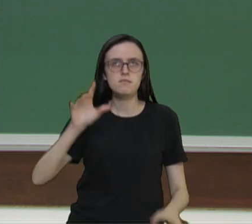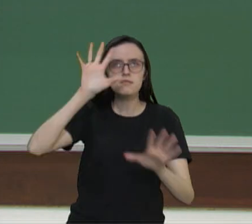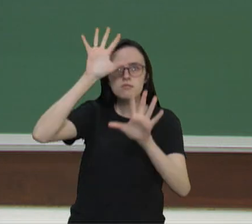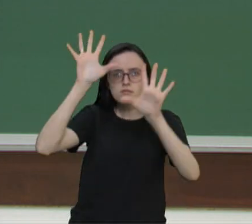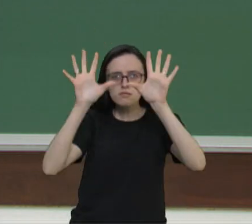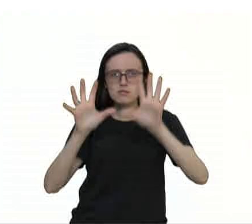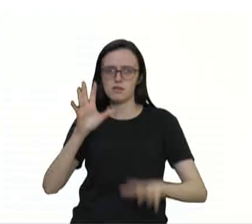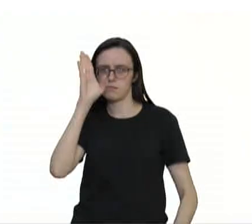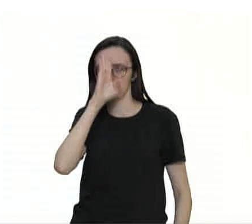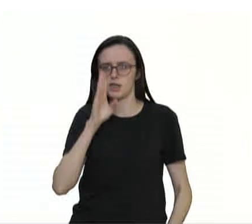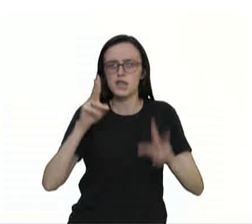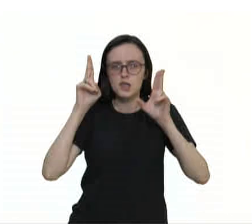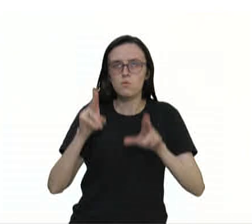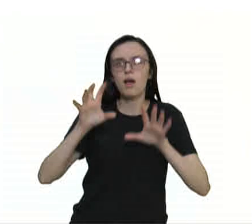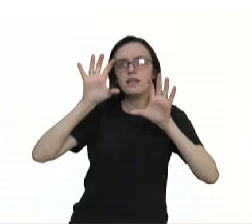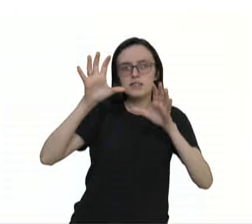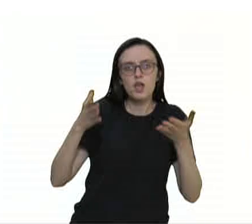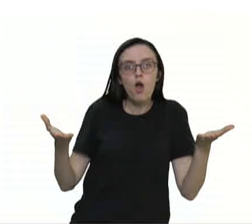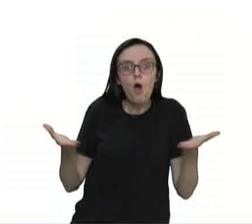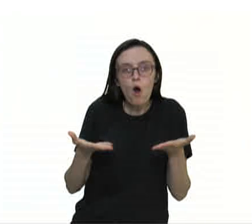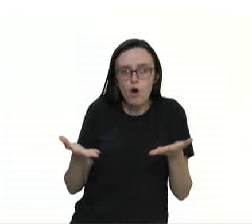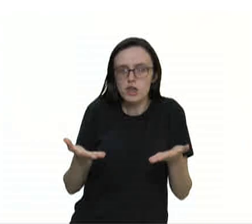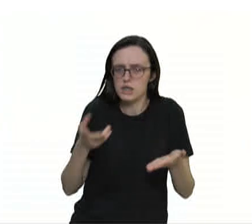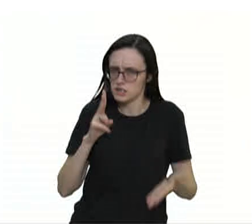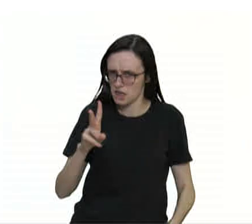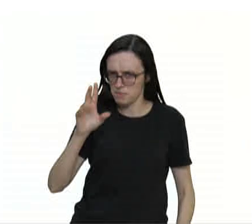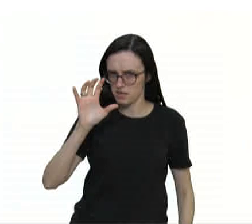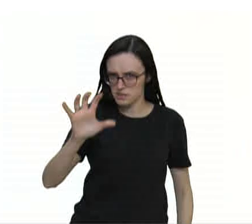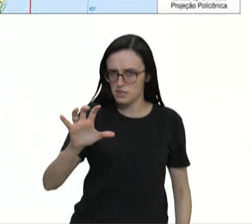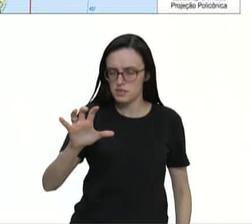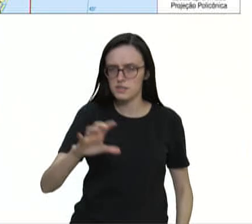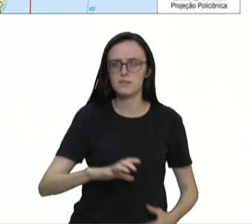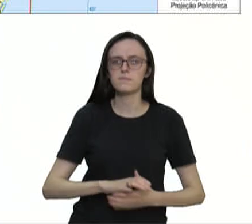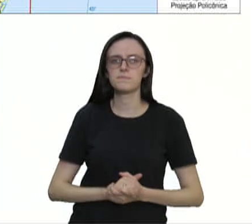ele está aqui hoje, ele sempre foi assim?